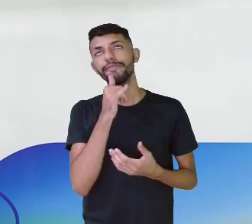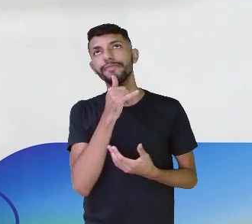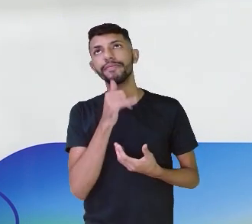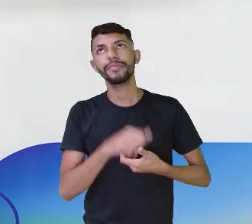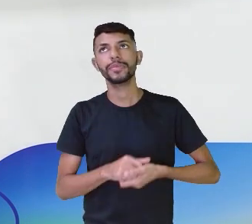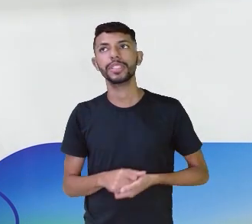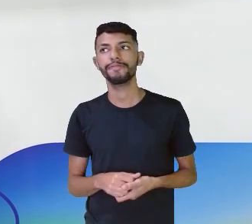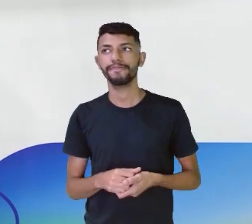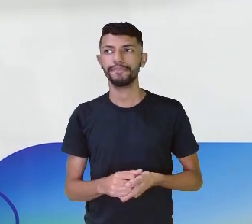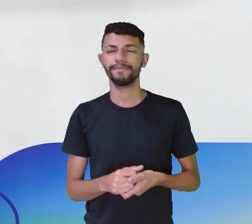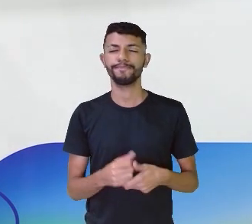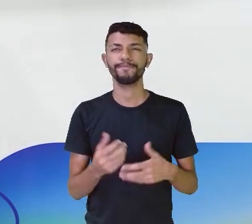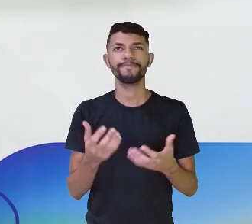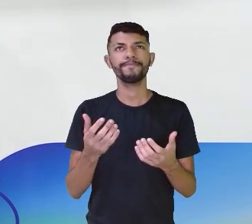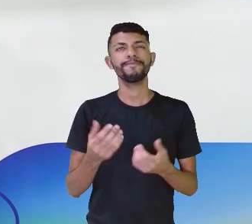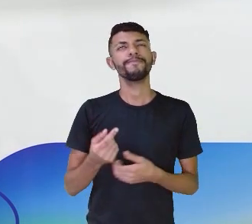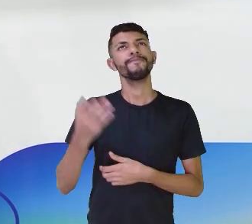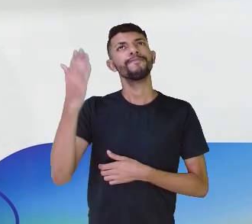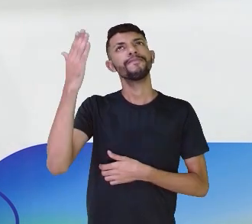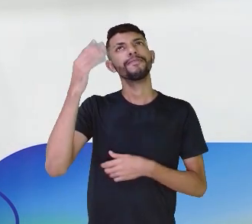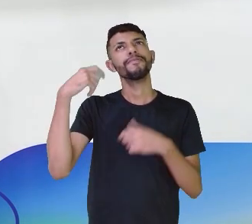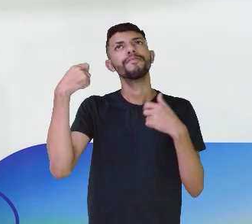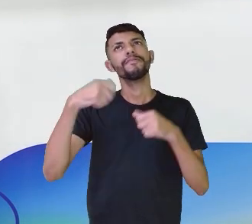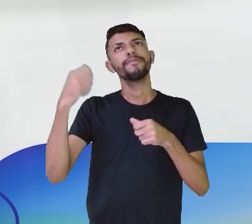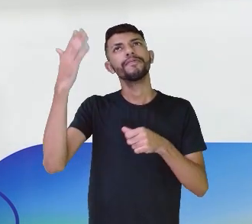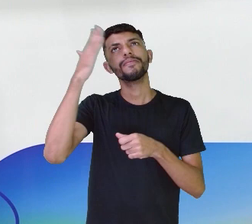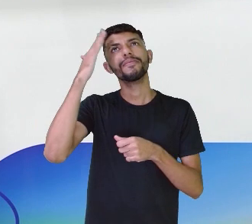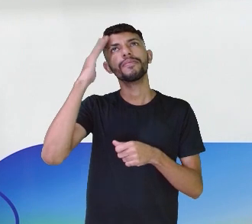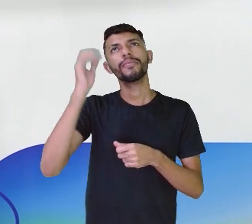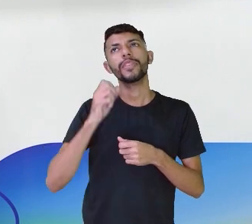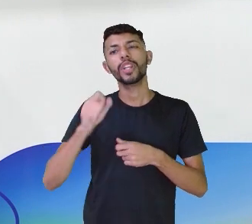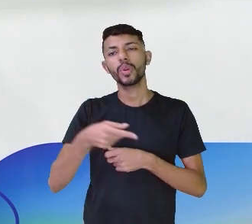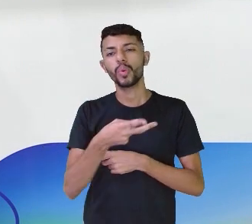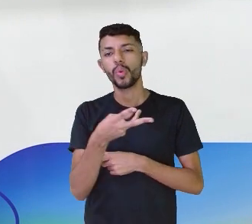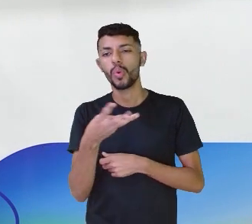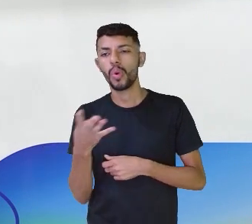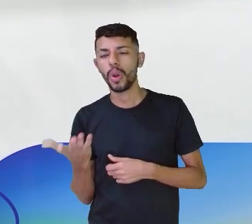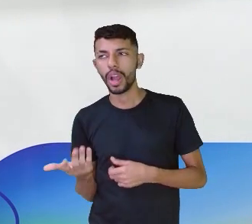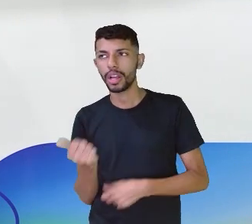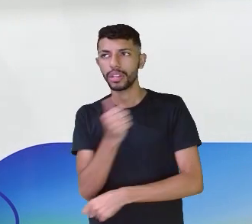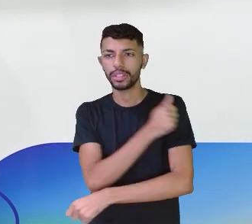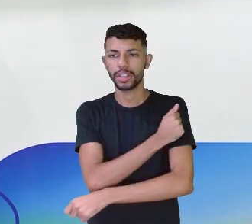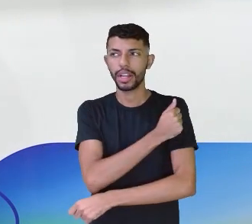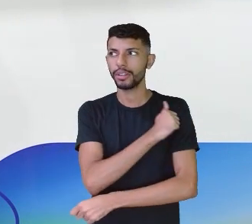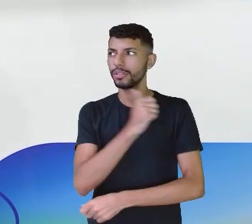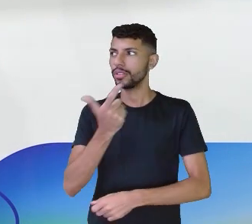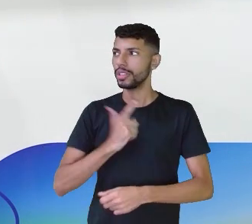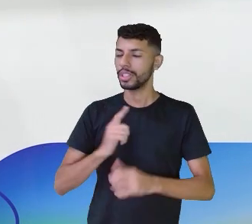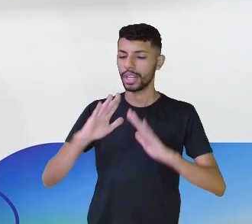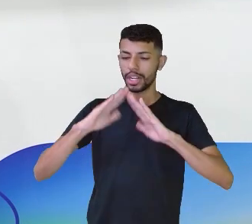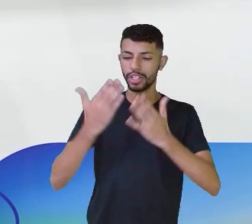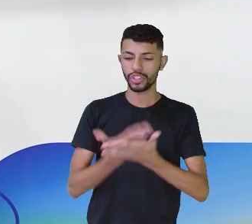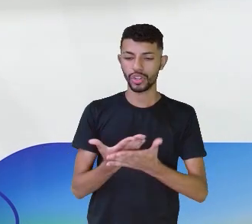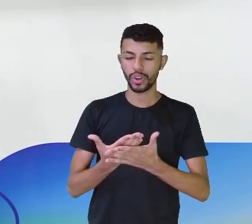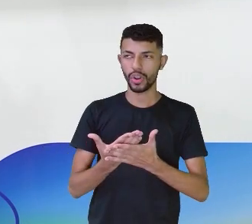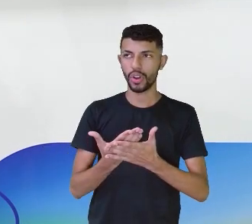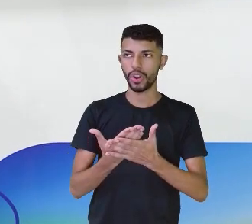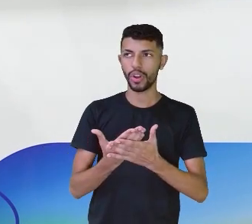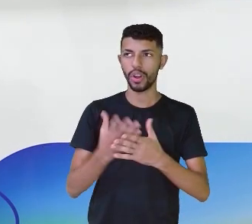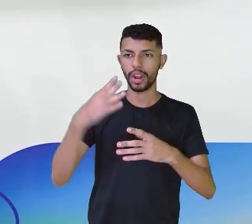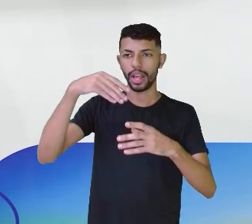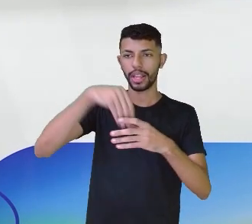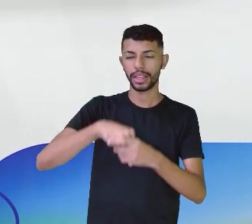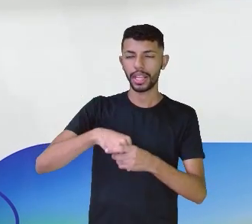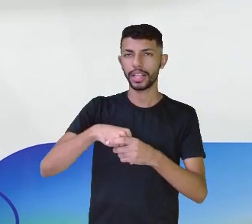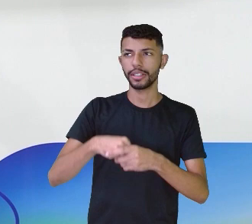quantos alunos fazem parte da escola Deus é Amor. Vamos dizer